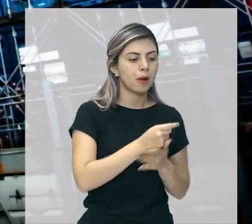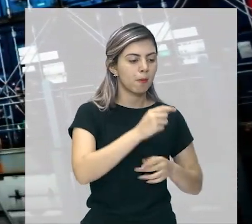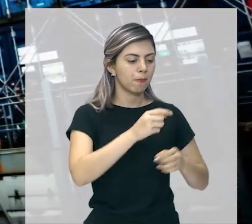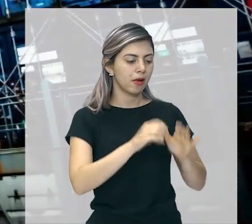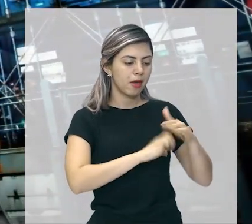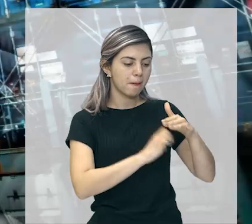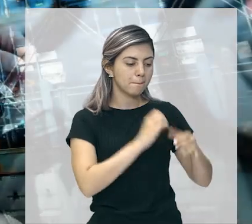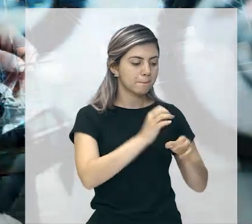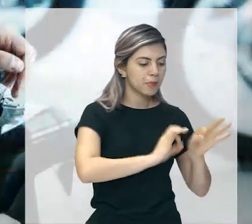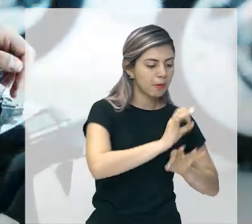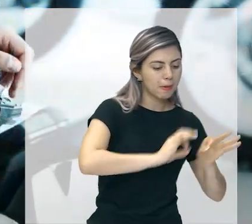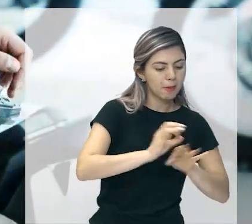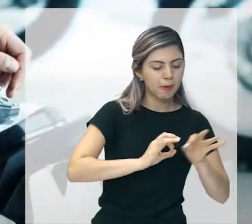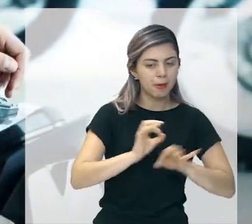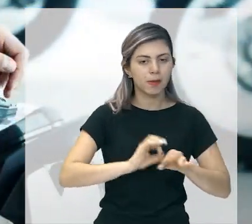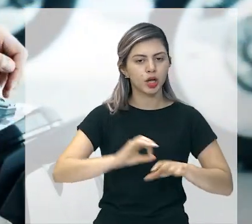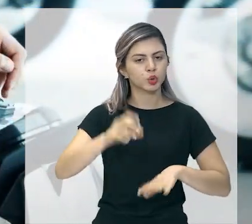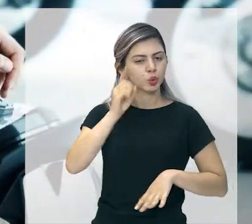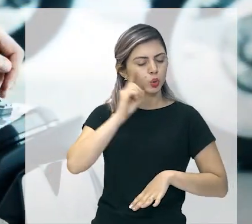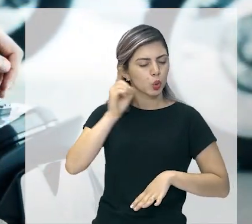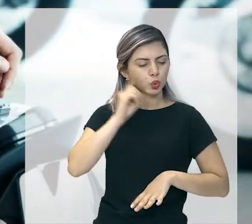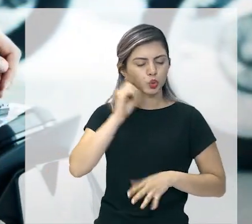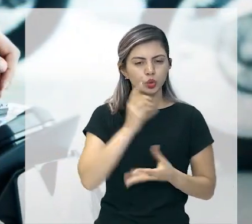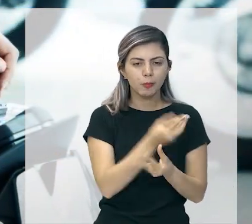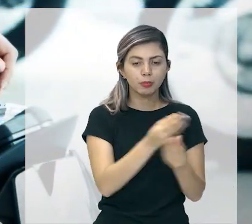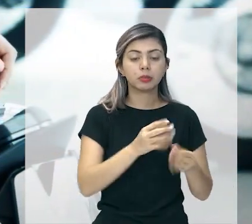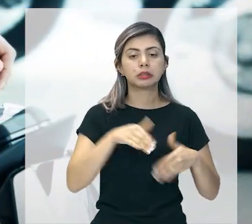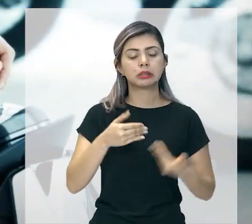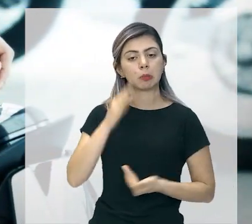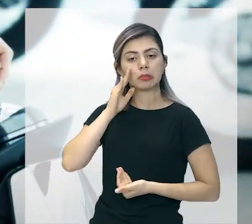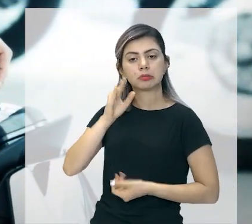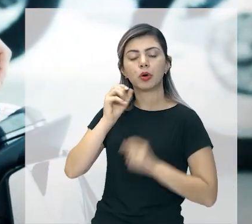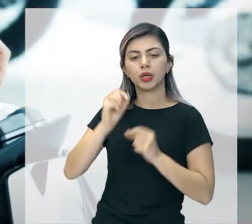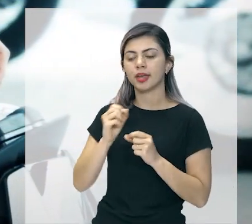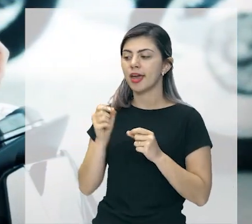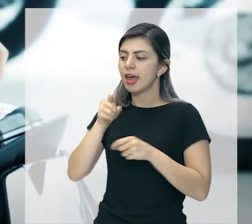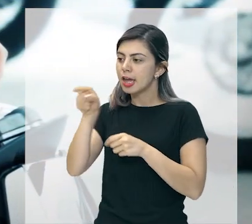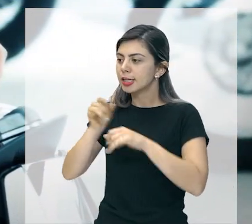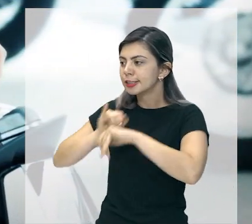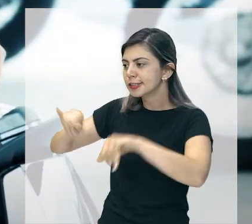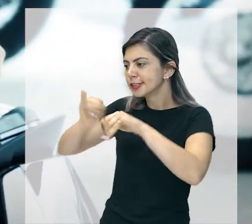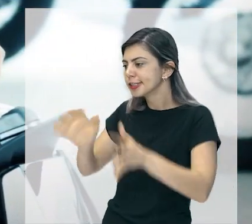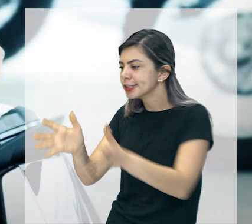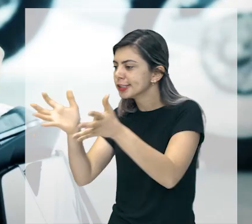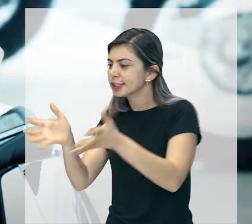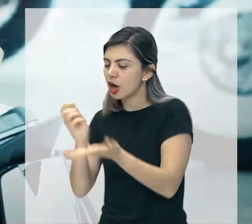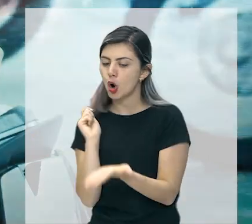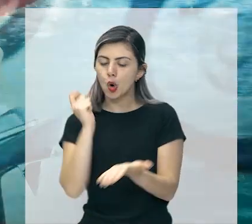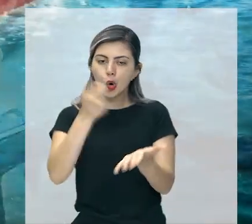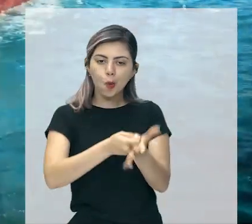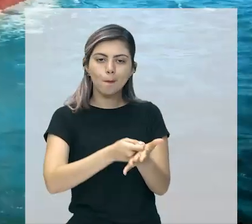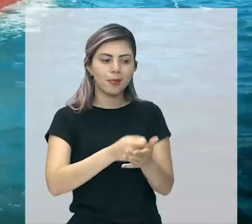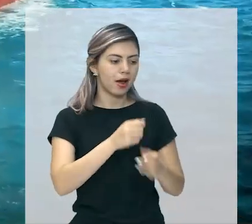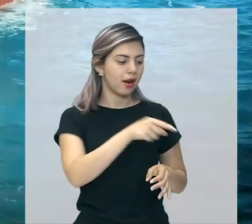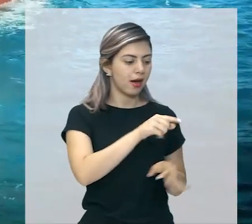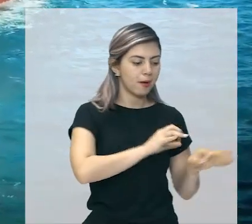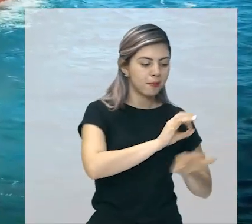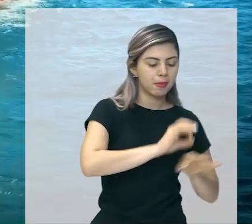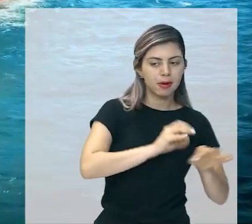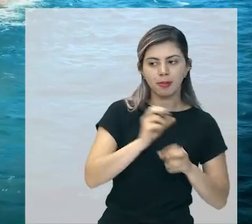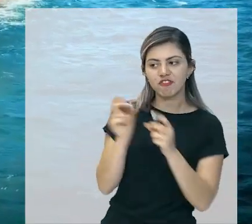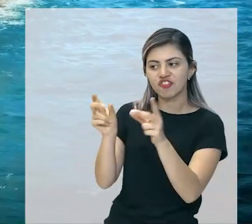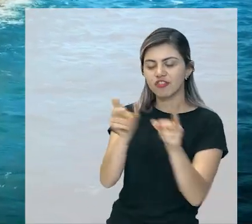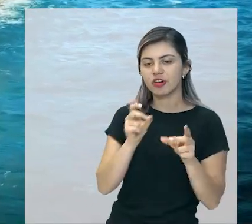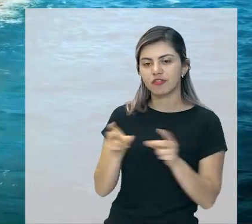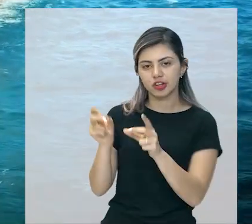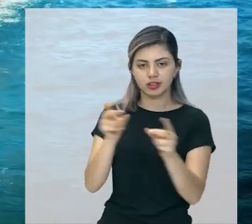produzidas diariamente. Por isso é fundamental que a compra de produtos seja incentivada com o intuito de escoar a produção, assegurar a circulação